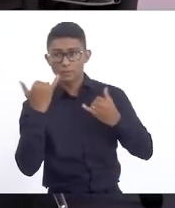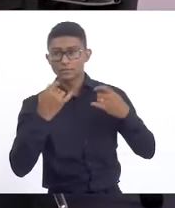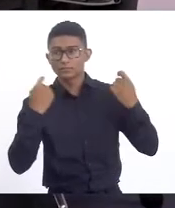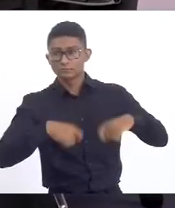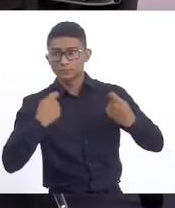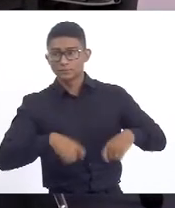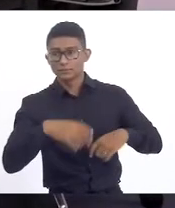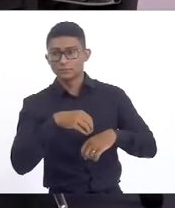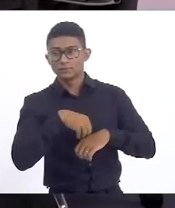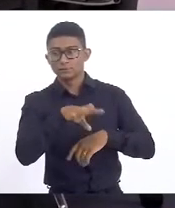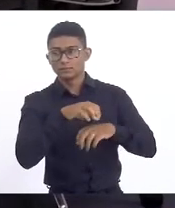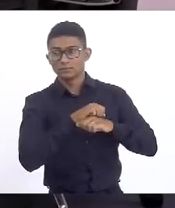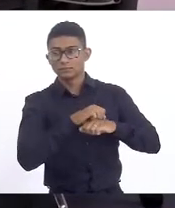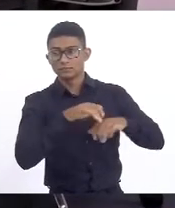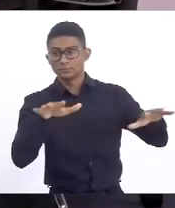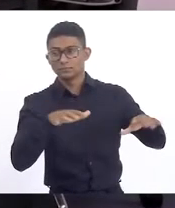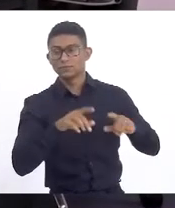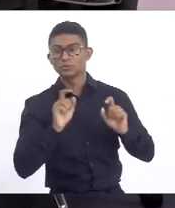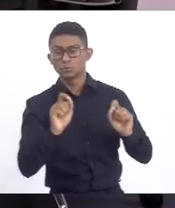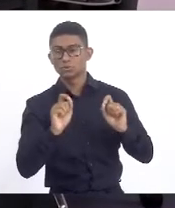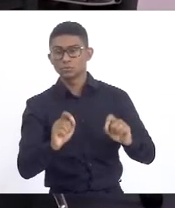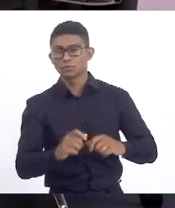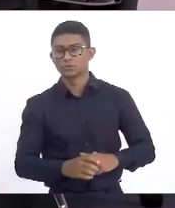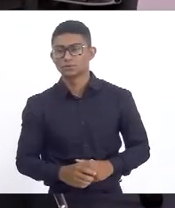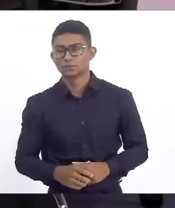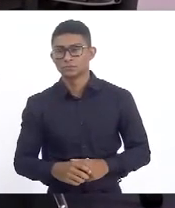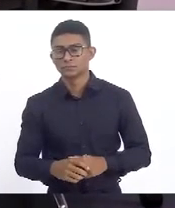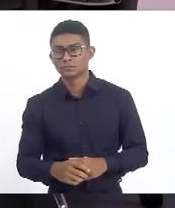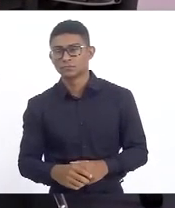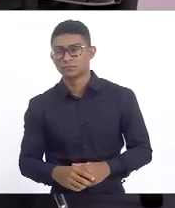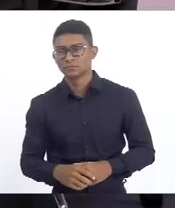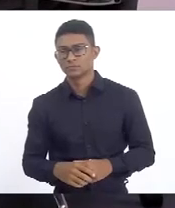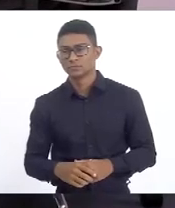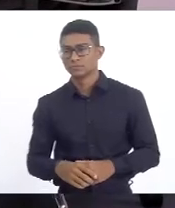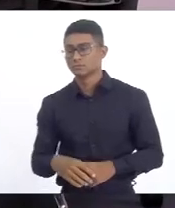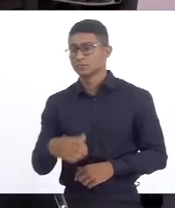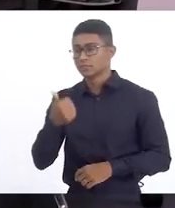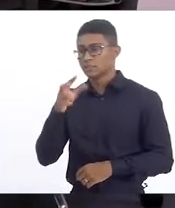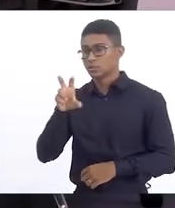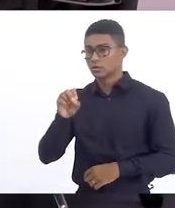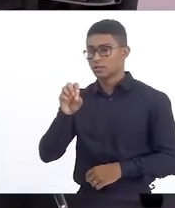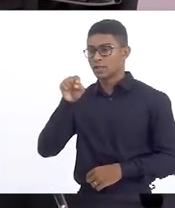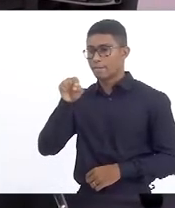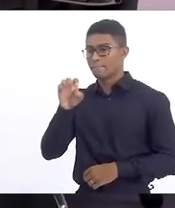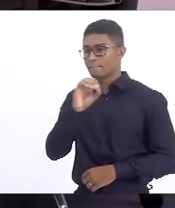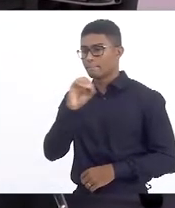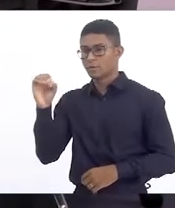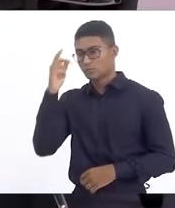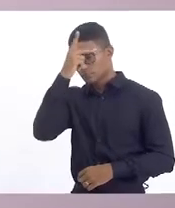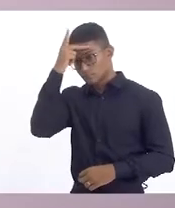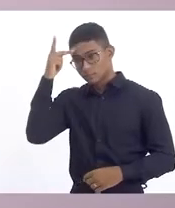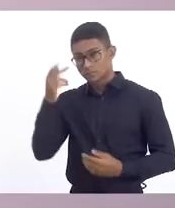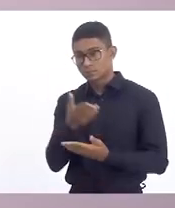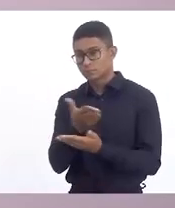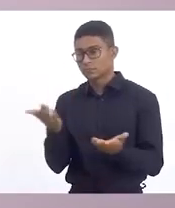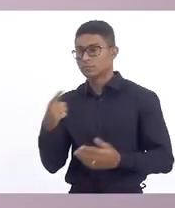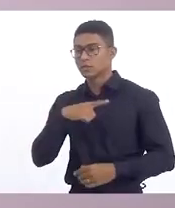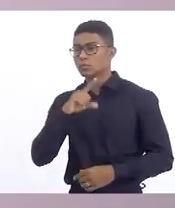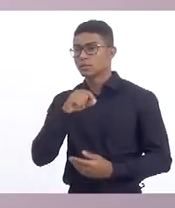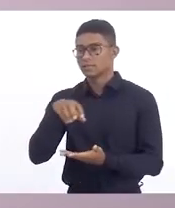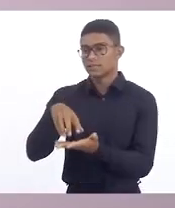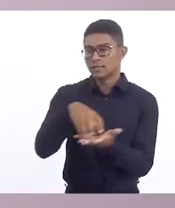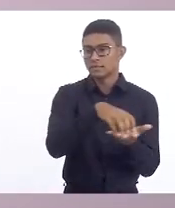audiência. Na verdade, na bacia do Guandu, em Nova Iguaçu, vivem cerca de 150 mil pessoas. Nós temos lá 18 estações de tratamento de